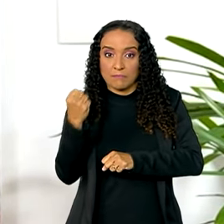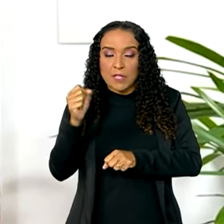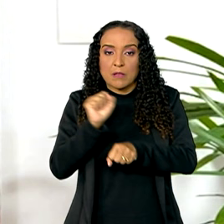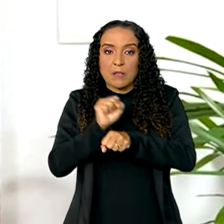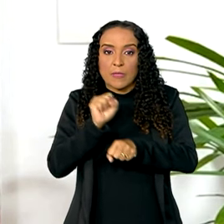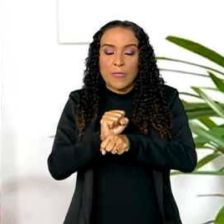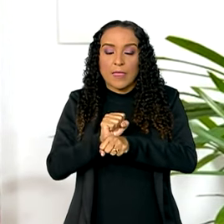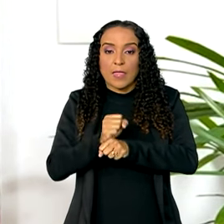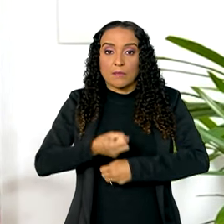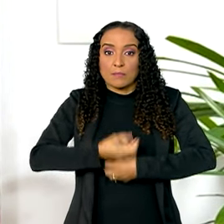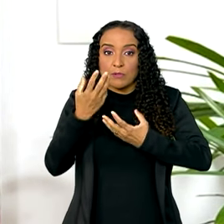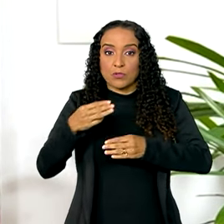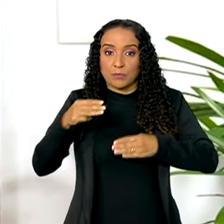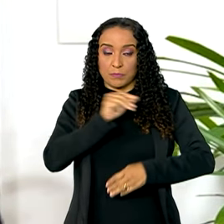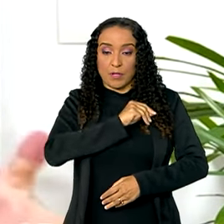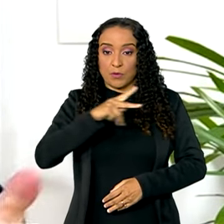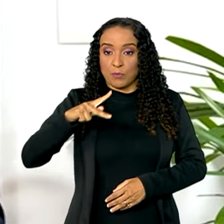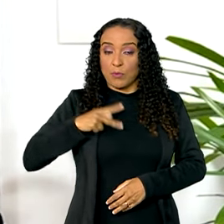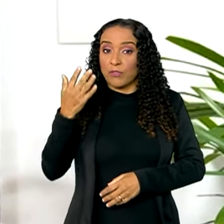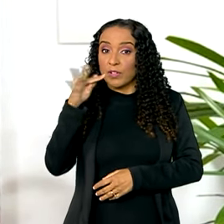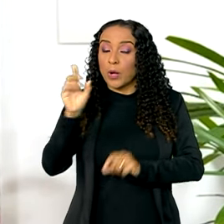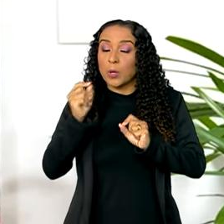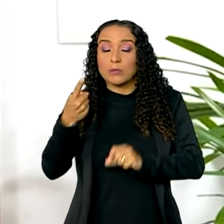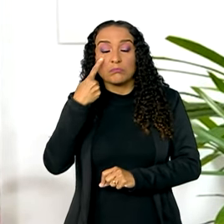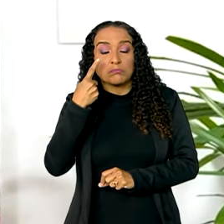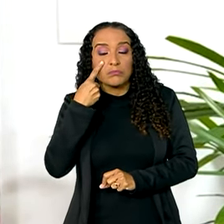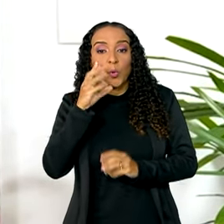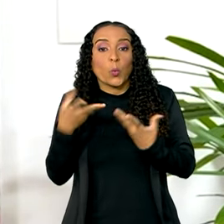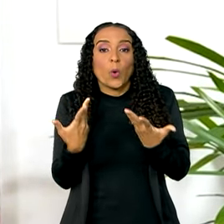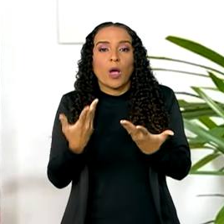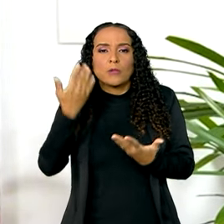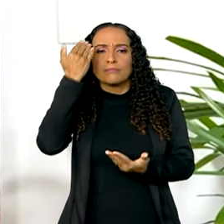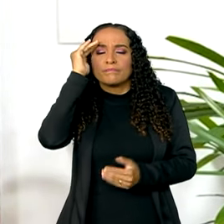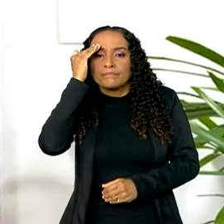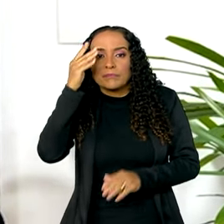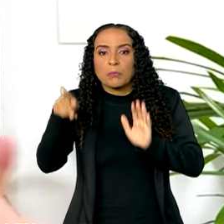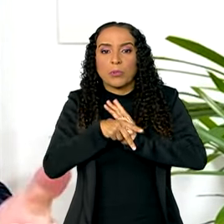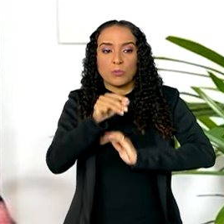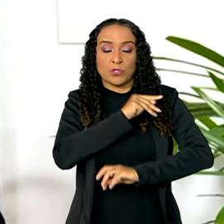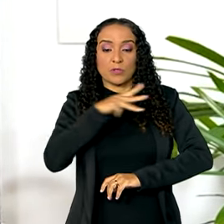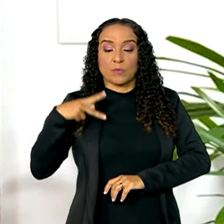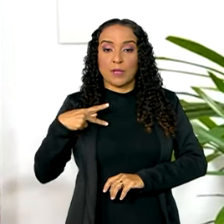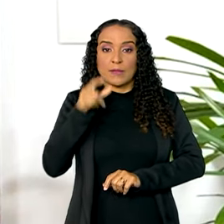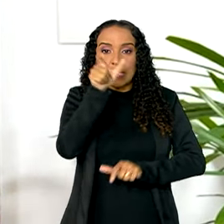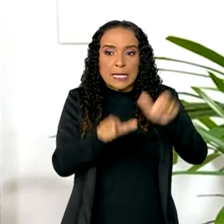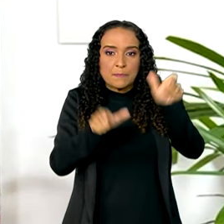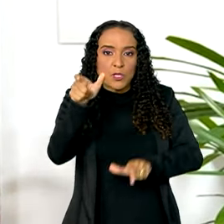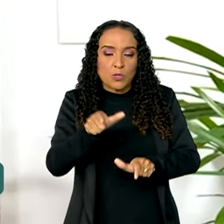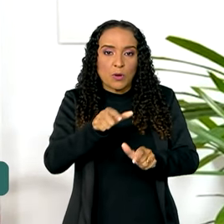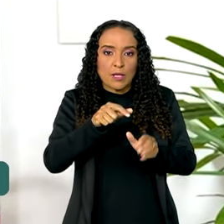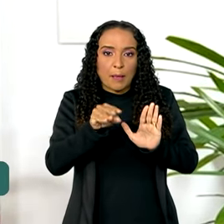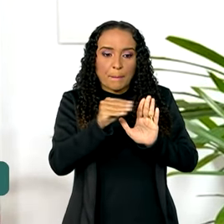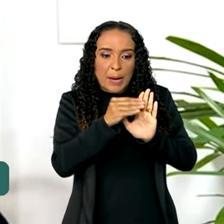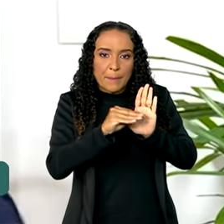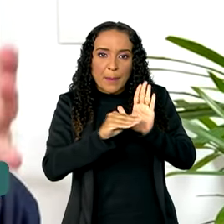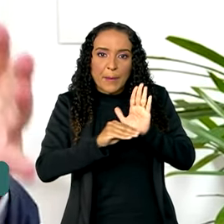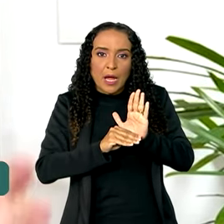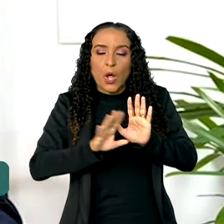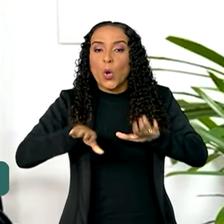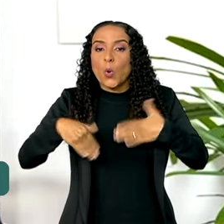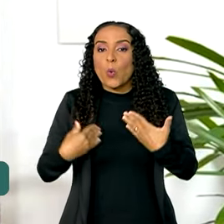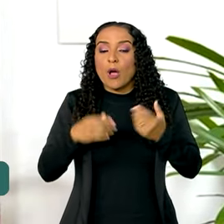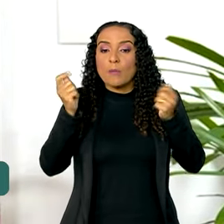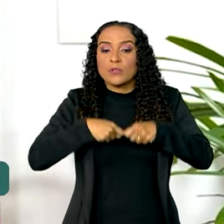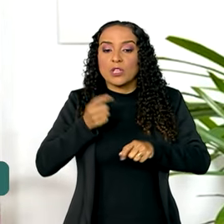Público Federal para ver, no entendimento do Ministério Público Federal, destas pessoas indiciadas, quais são as que